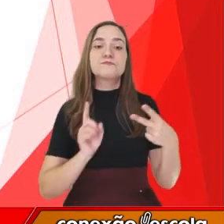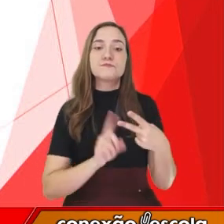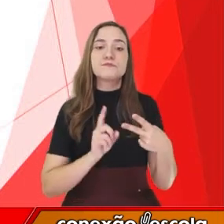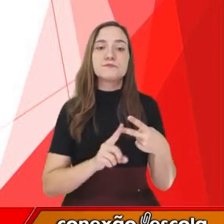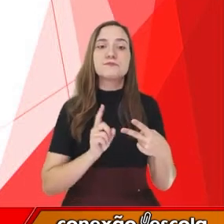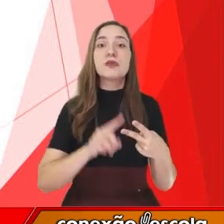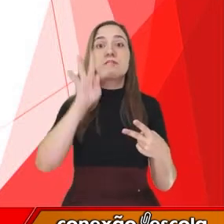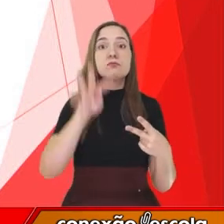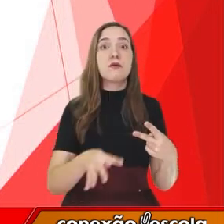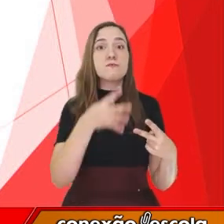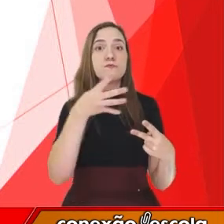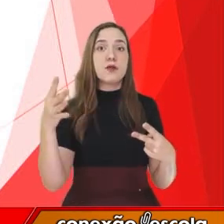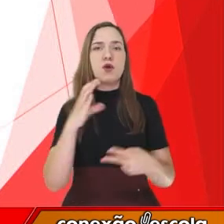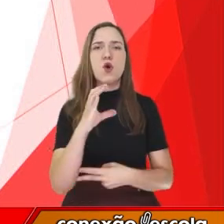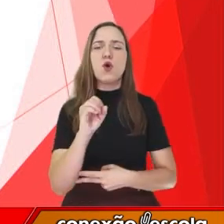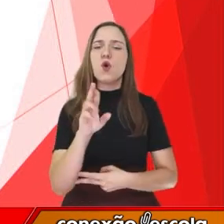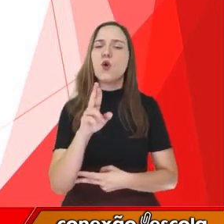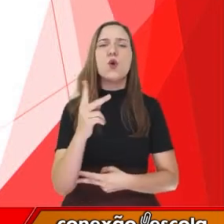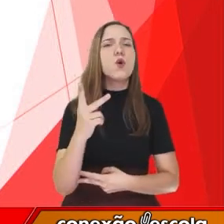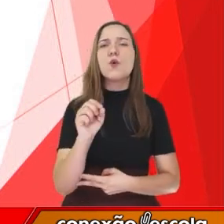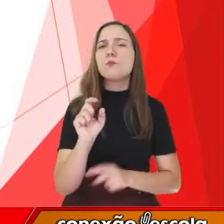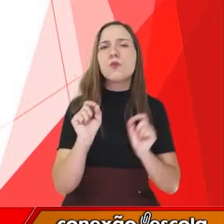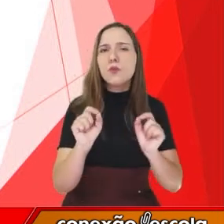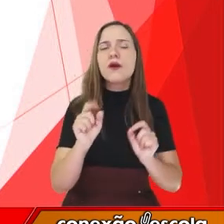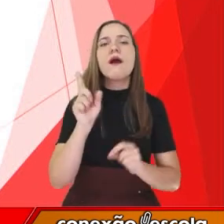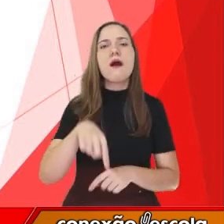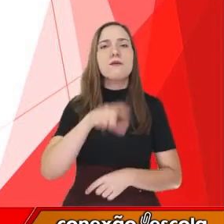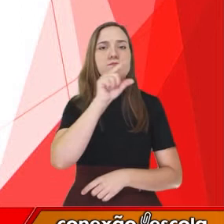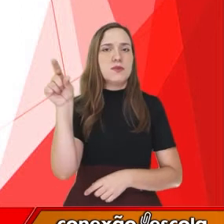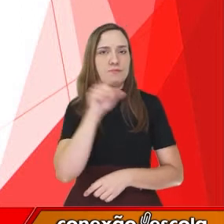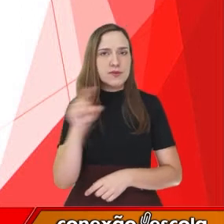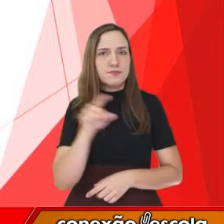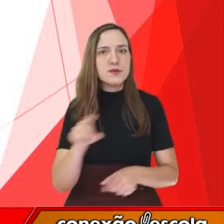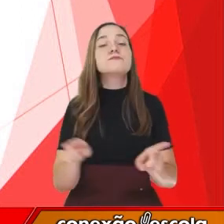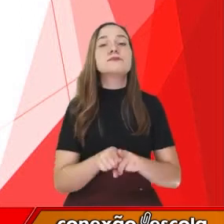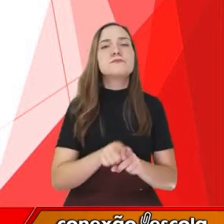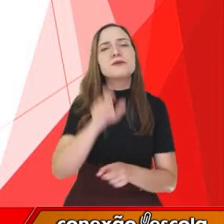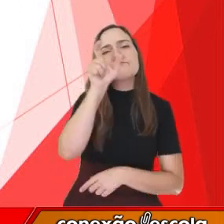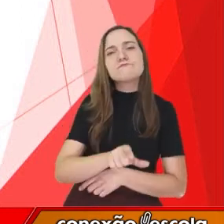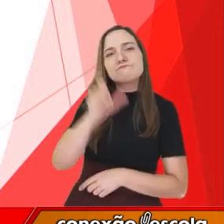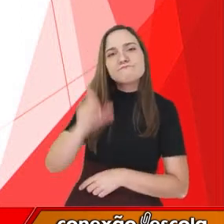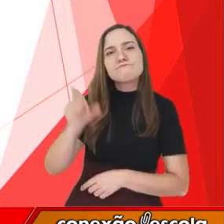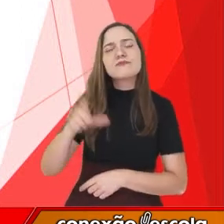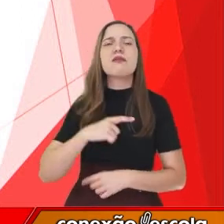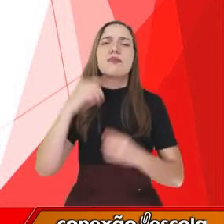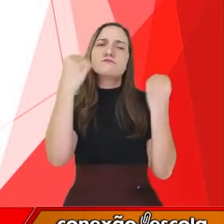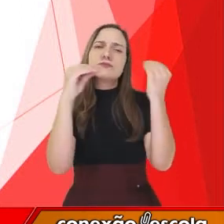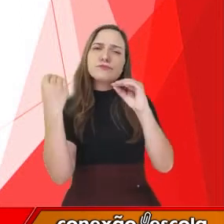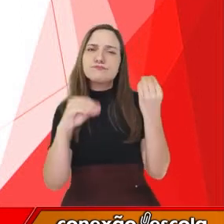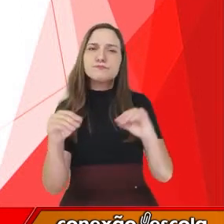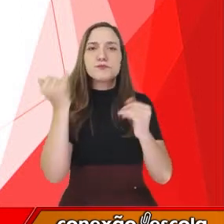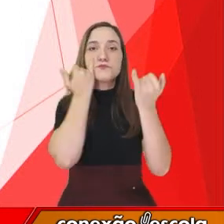Corpo da tabela são as linhas e colunas da tabela, que contém as informações.